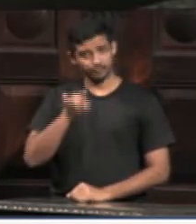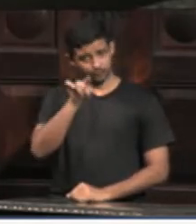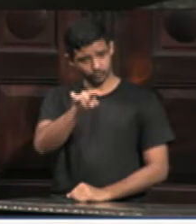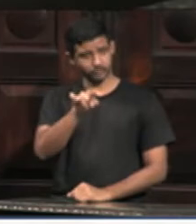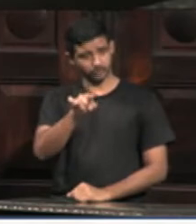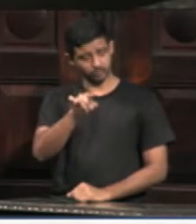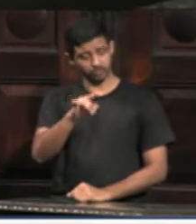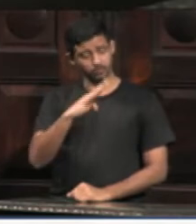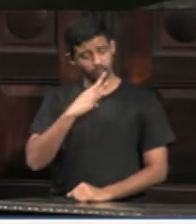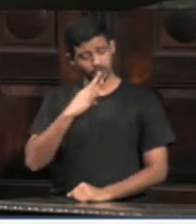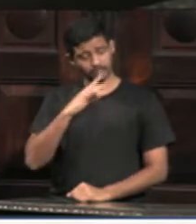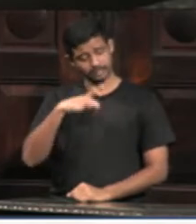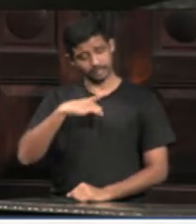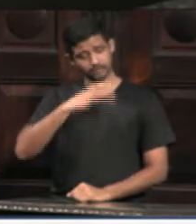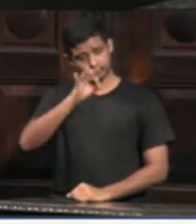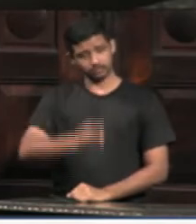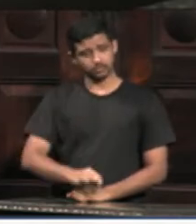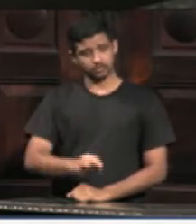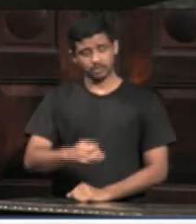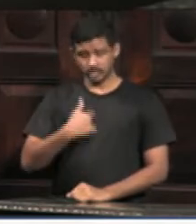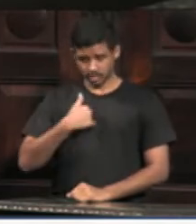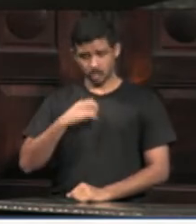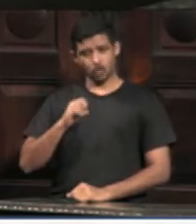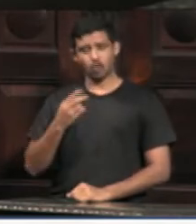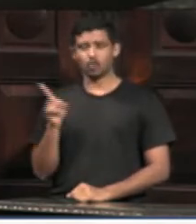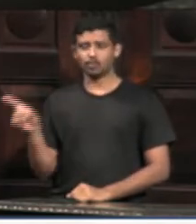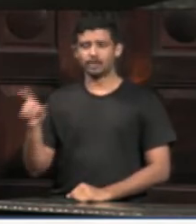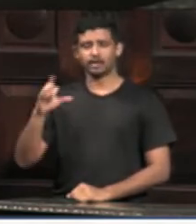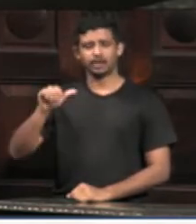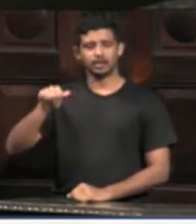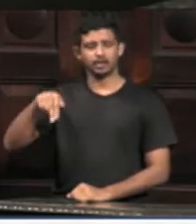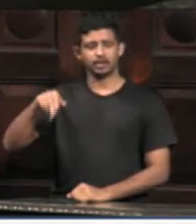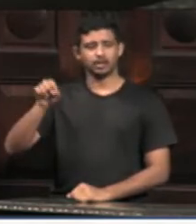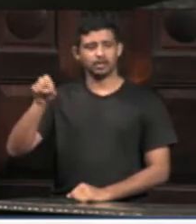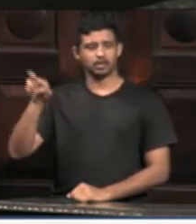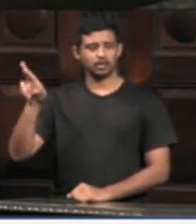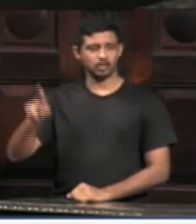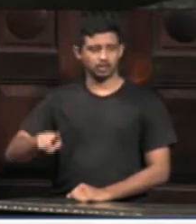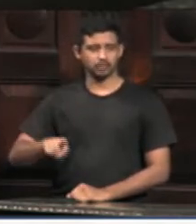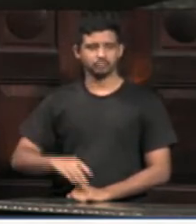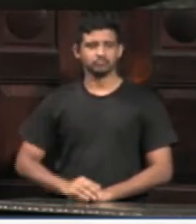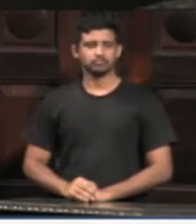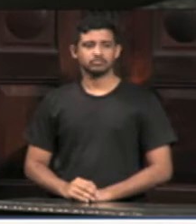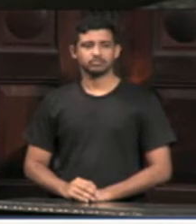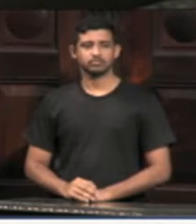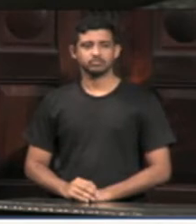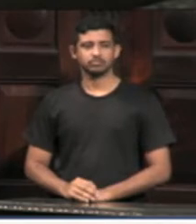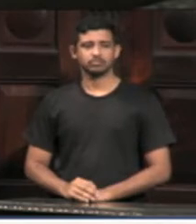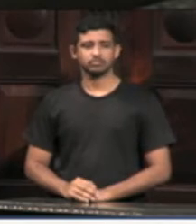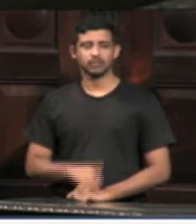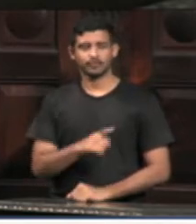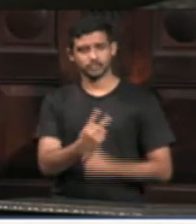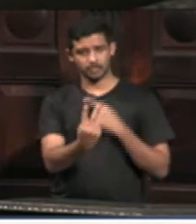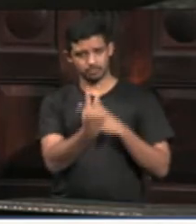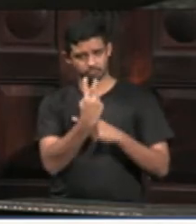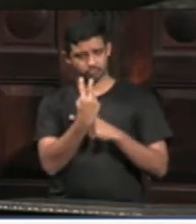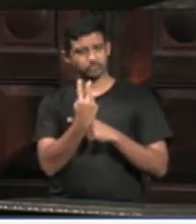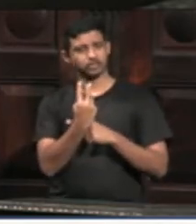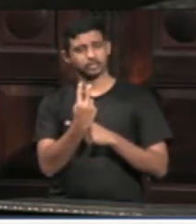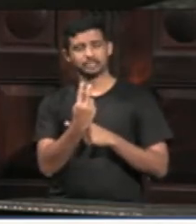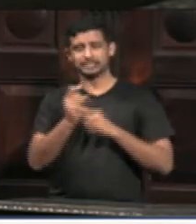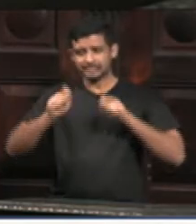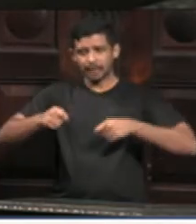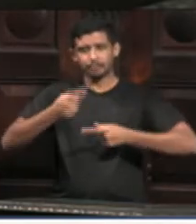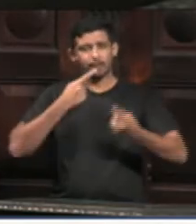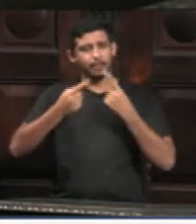que tanto com relação a mim como deputado André Siciliano, Vossa Excelência tem como dar o testemunho da capacidade de diálogo, da